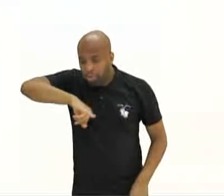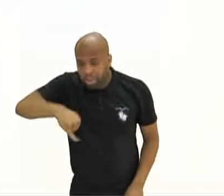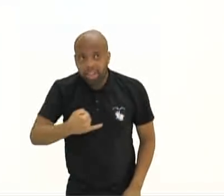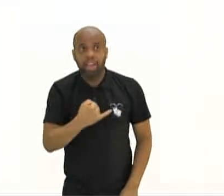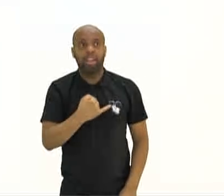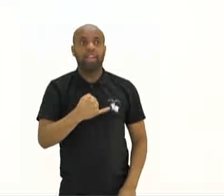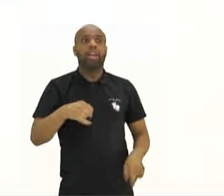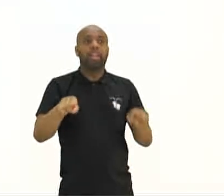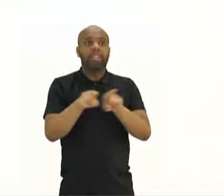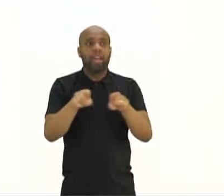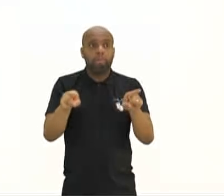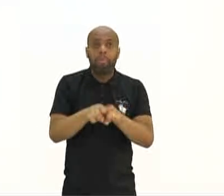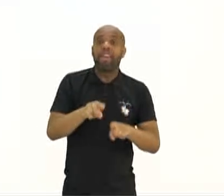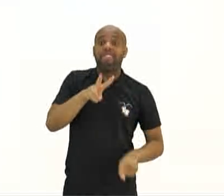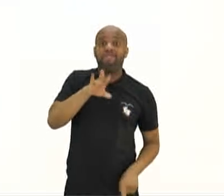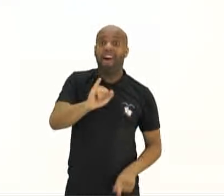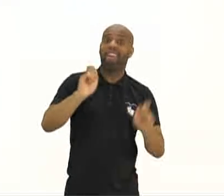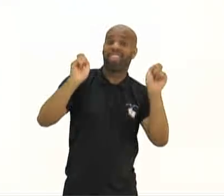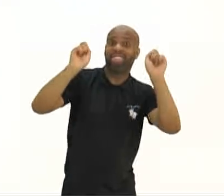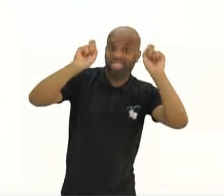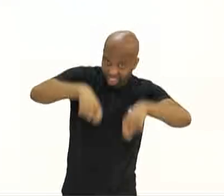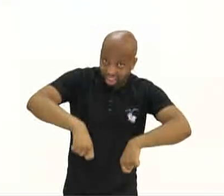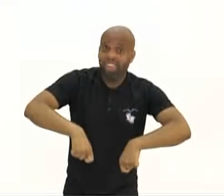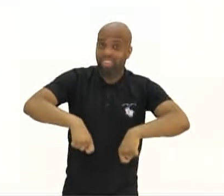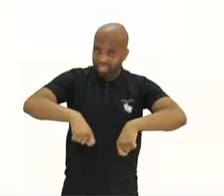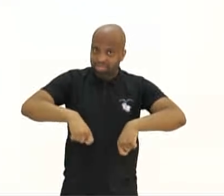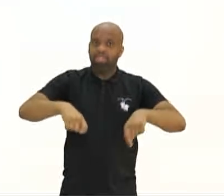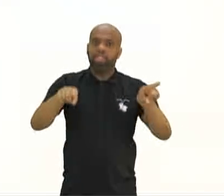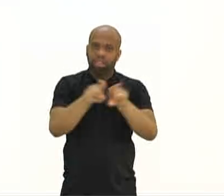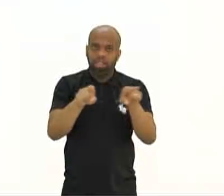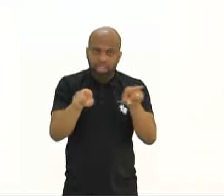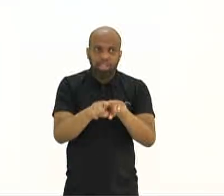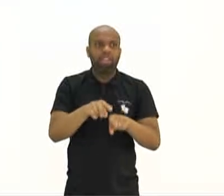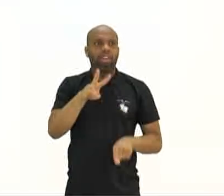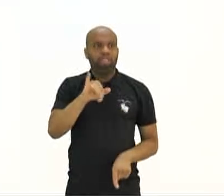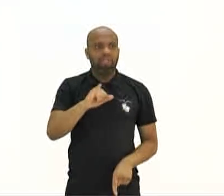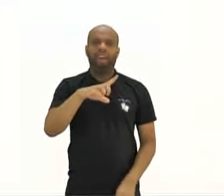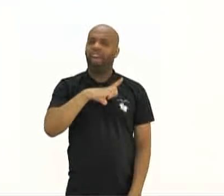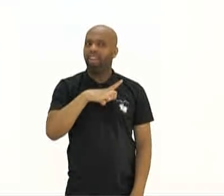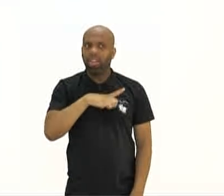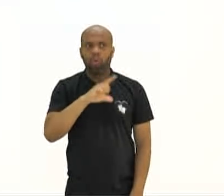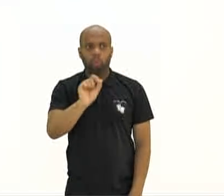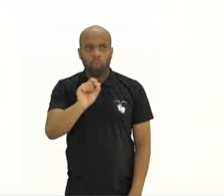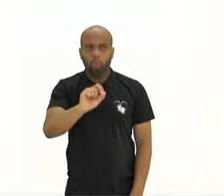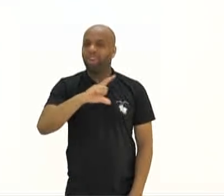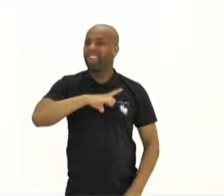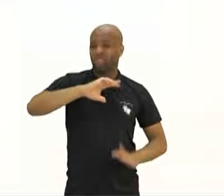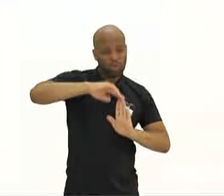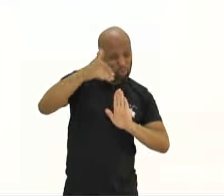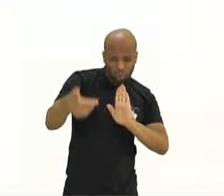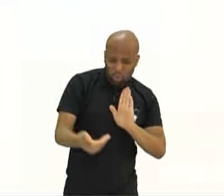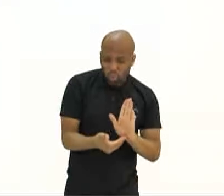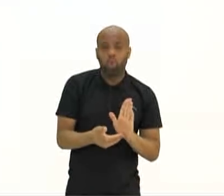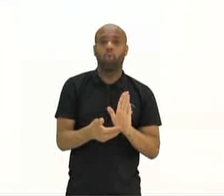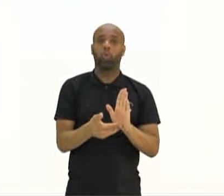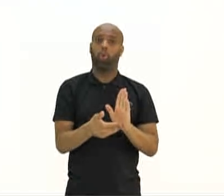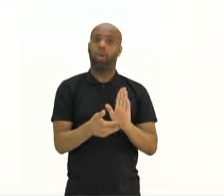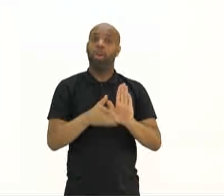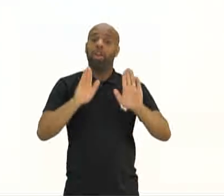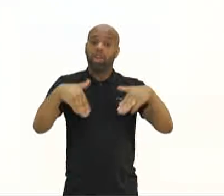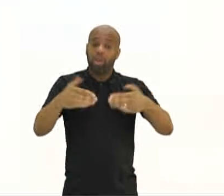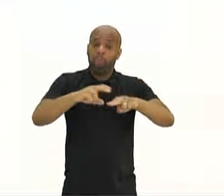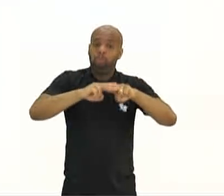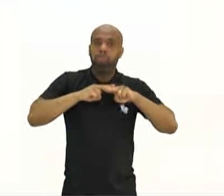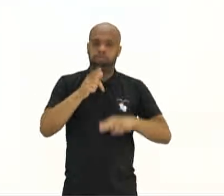dar-se-á, português antigo, vai dar nela, ela vai ter tudo, por bem das águas que